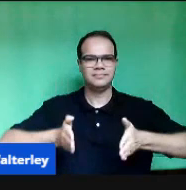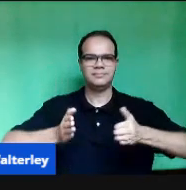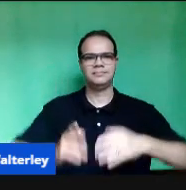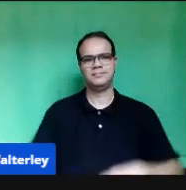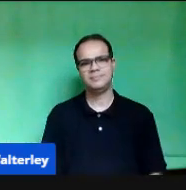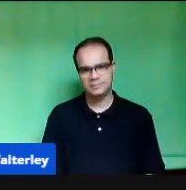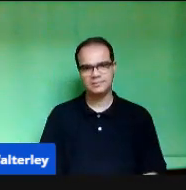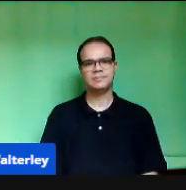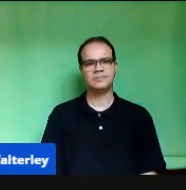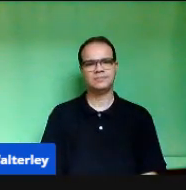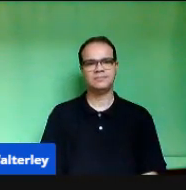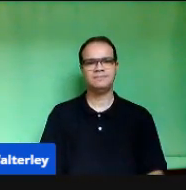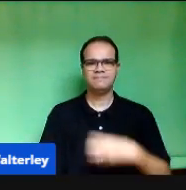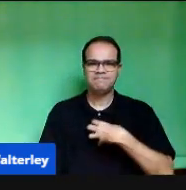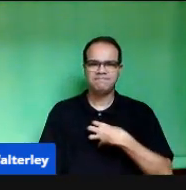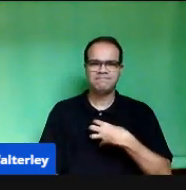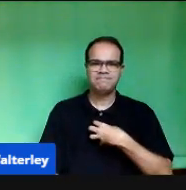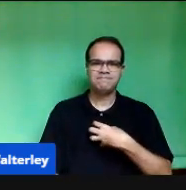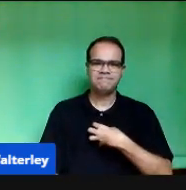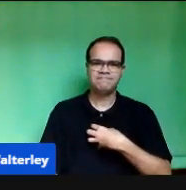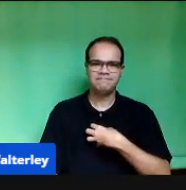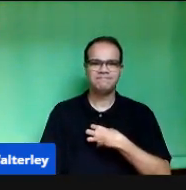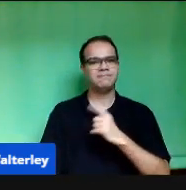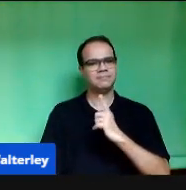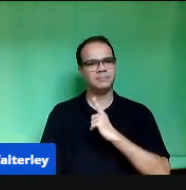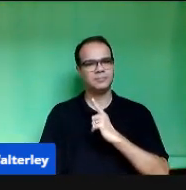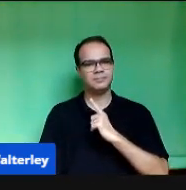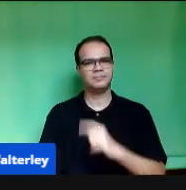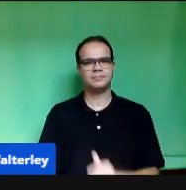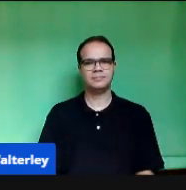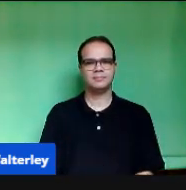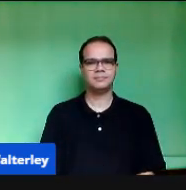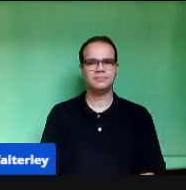e essa norma esperada é a heterossexualidade.